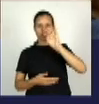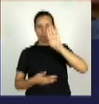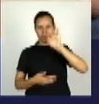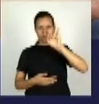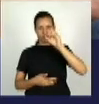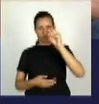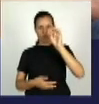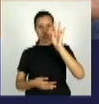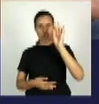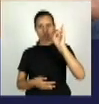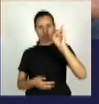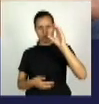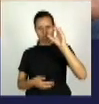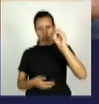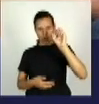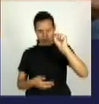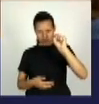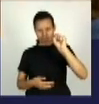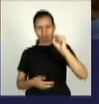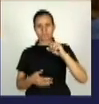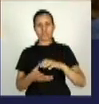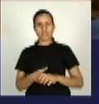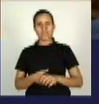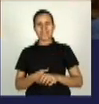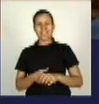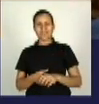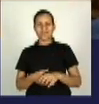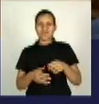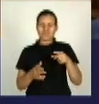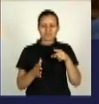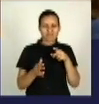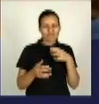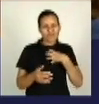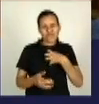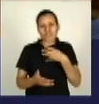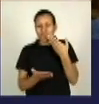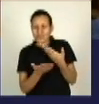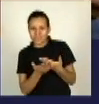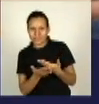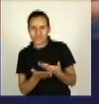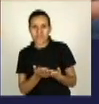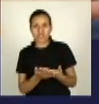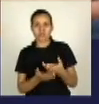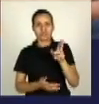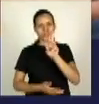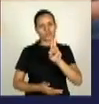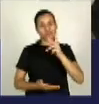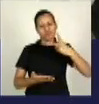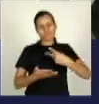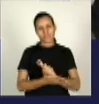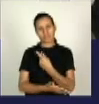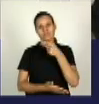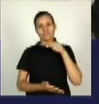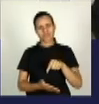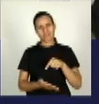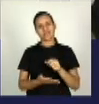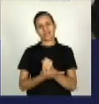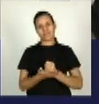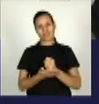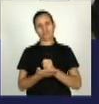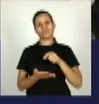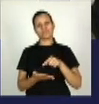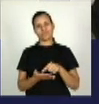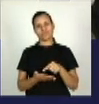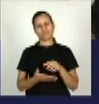né, uma multirresistência. E uma dos motivos estudados é o fato do uso